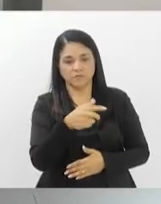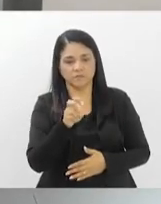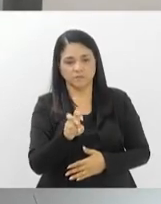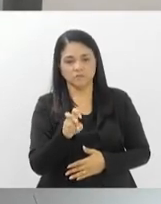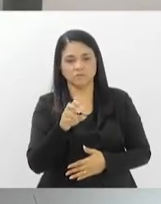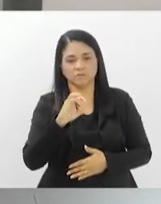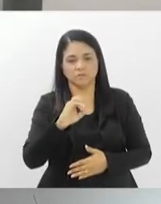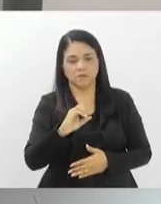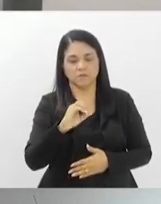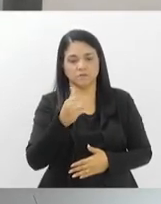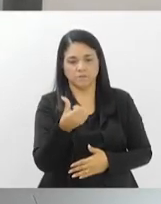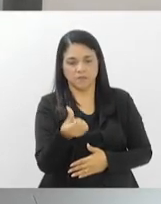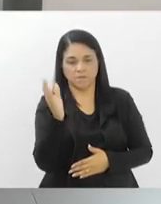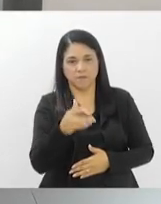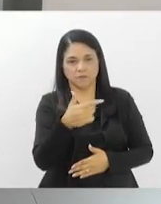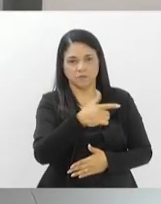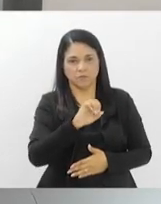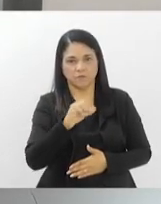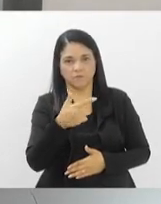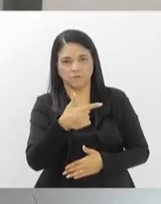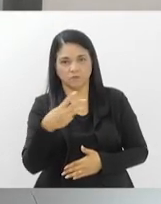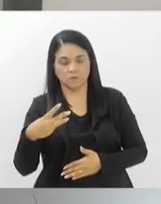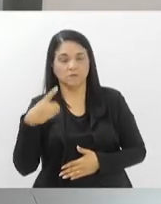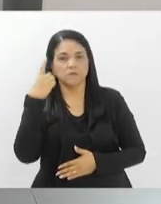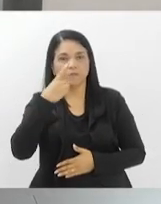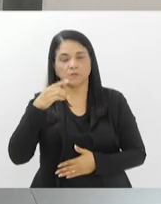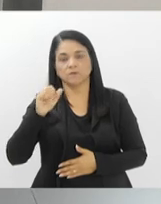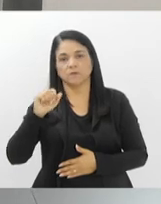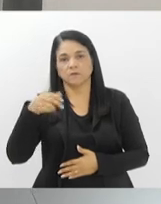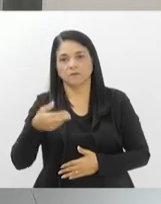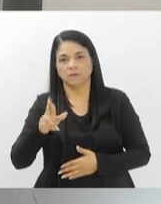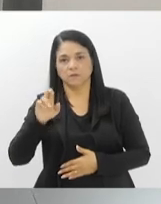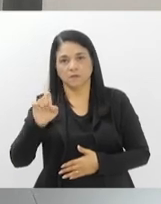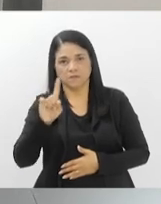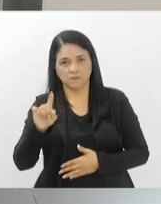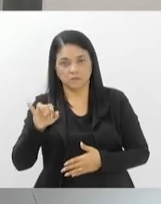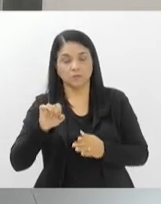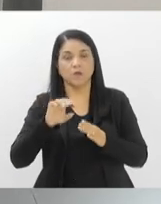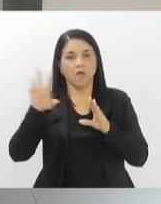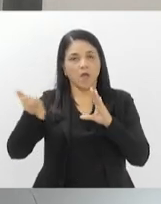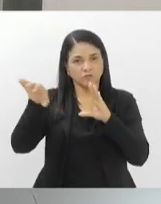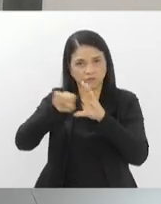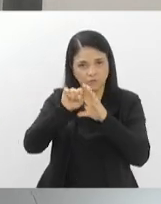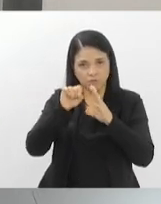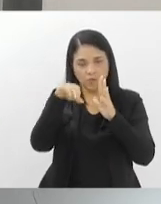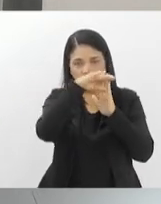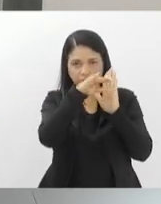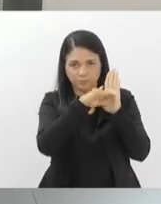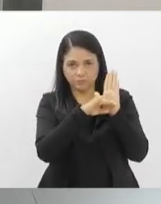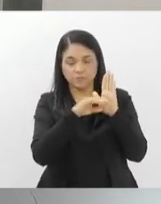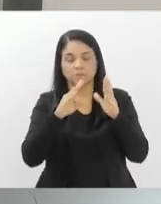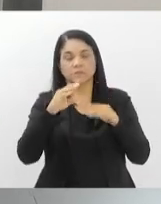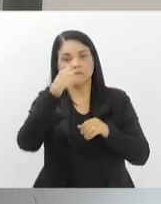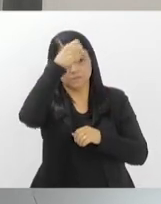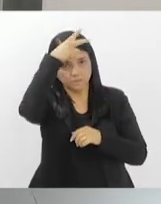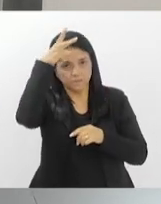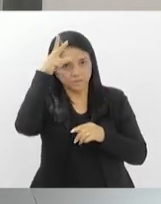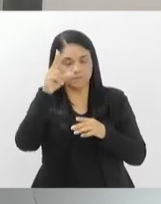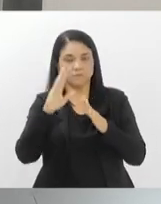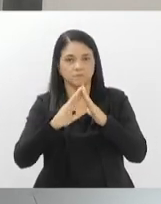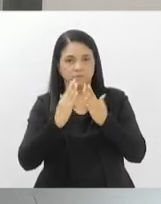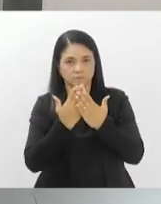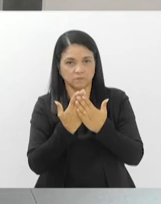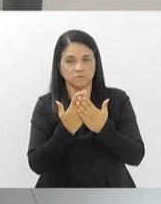Siciliano, que cria o programa audiovisual como ferramenta pedagógica na rede estadual de educação do Estado do Rio de Janeiro. Parecer